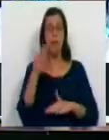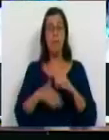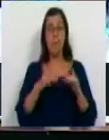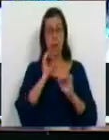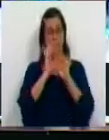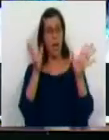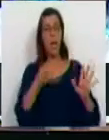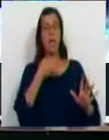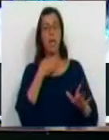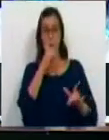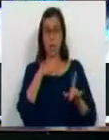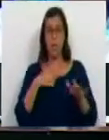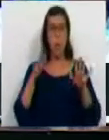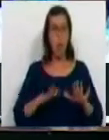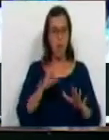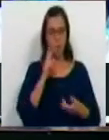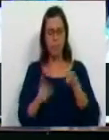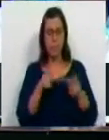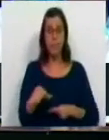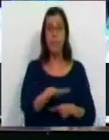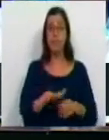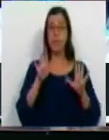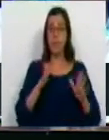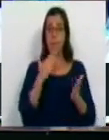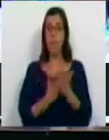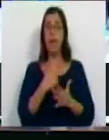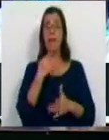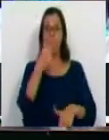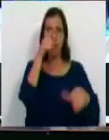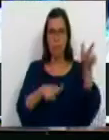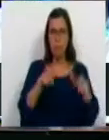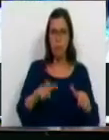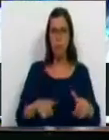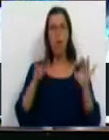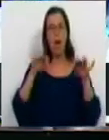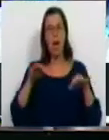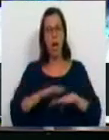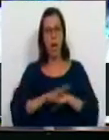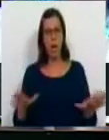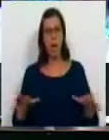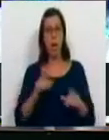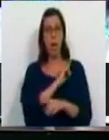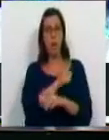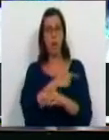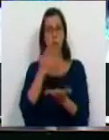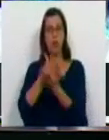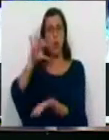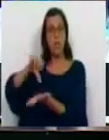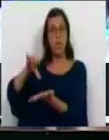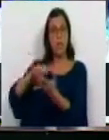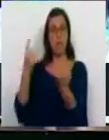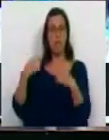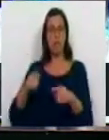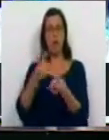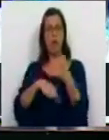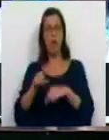clara crise, se não pararmos para analisar este cenário, darmos voz aos cidadãos, acabar com a concentração de poderes no centro e parar